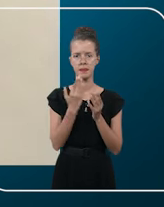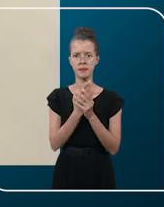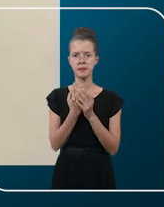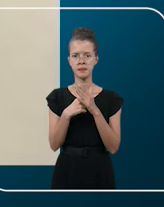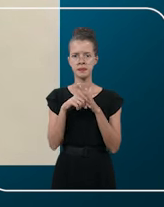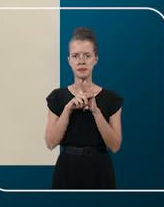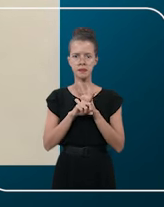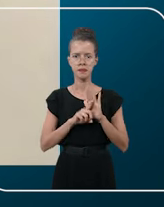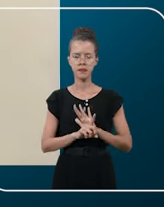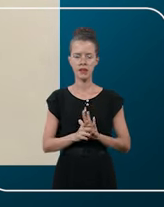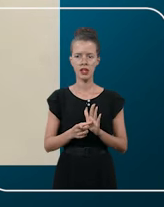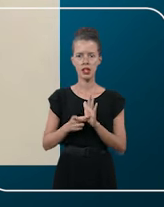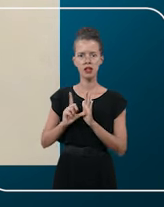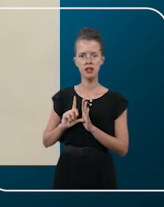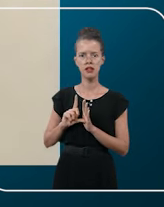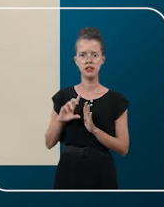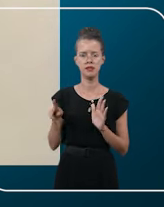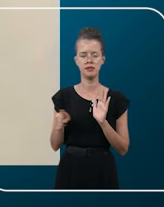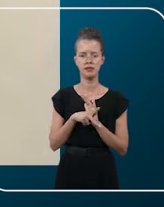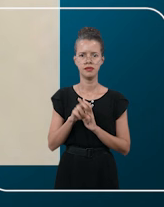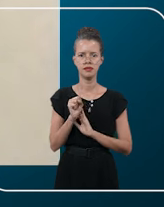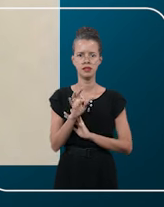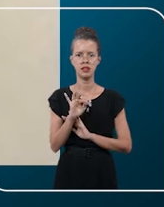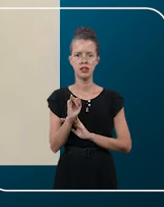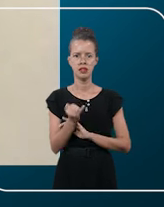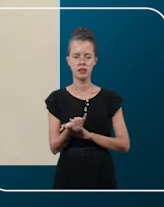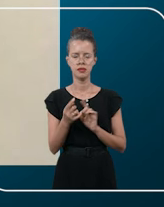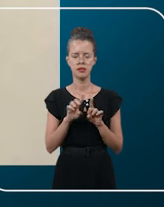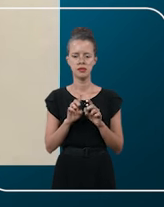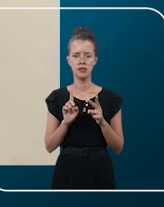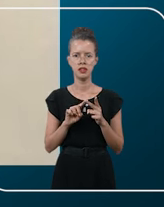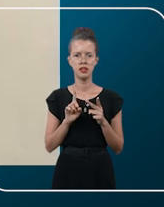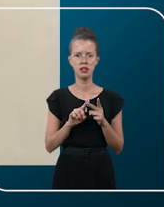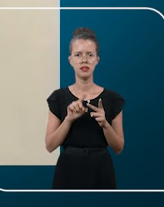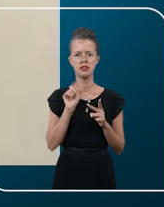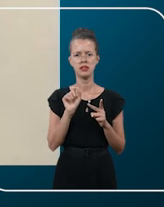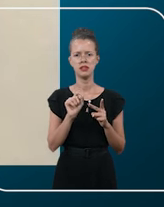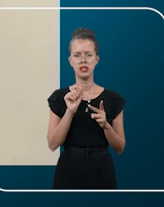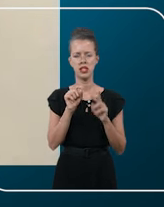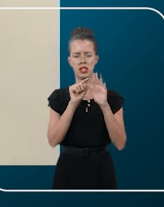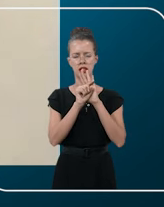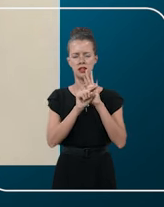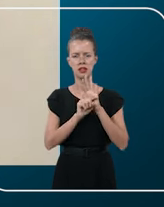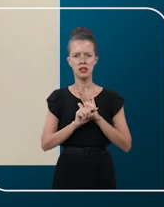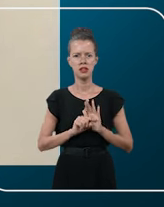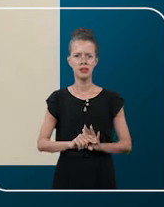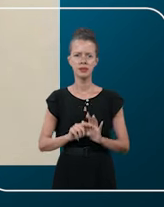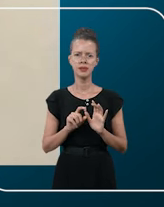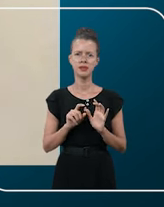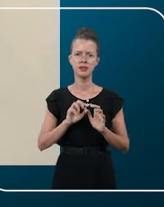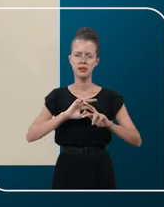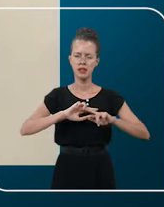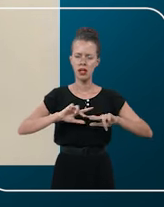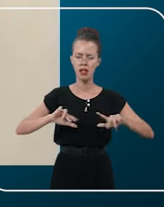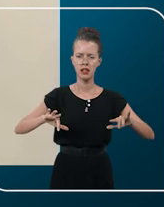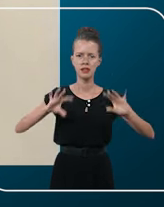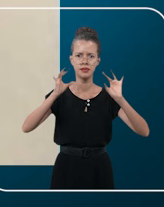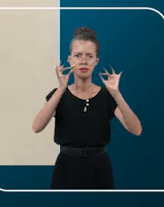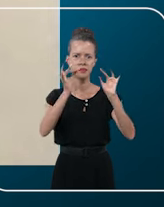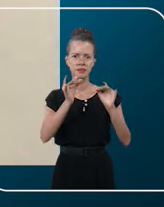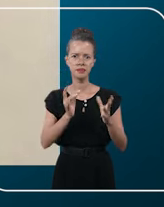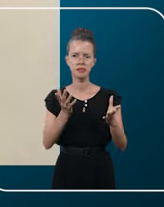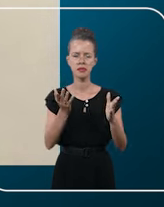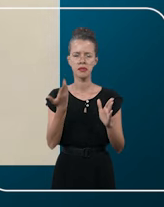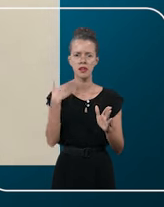do STJ. E no segundo momento, ele caracteriza, ele analisa, ele leva em consideração, circunstâncias fáticas.